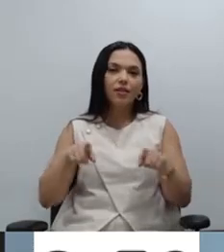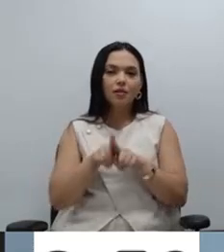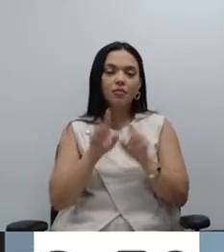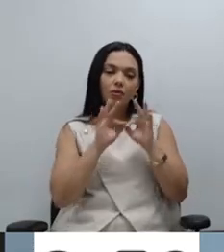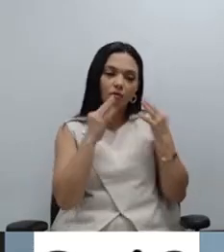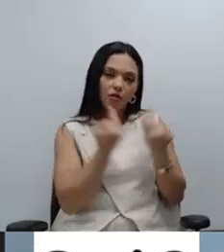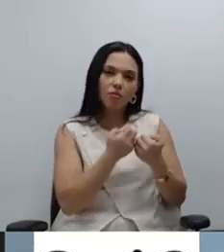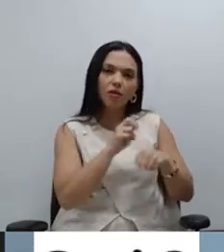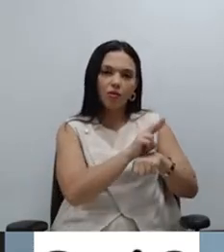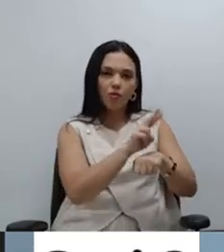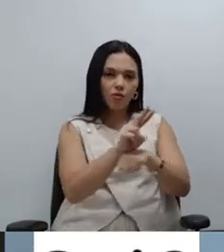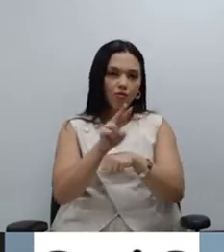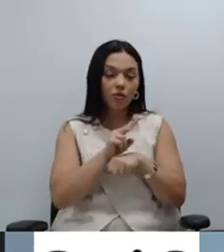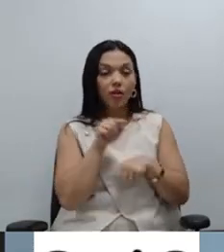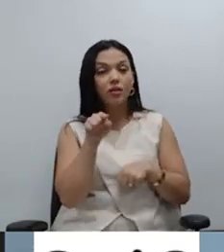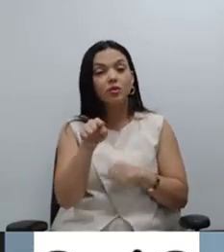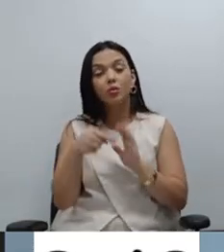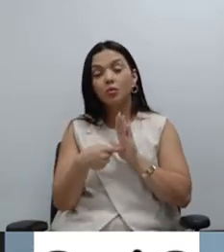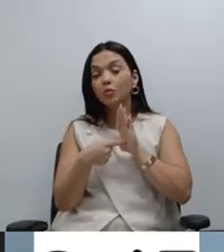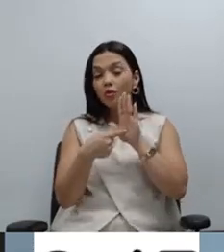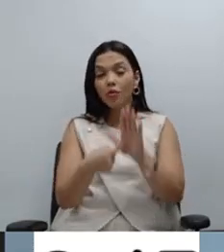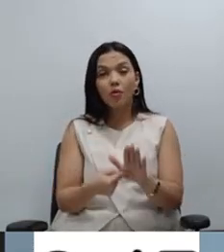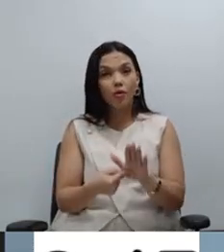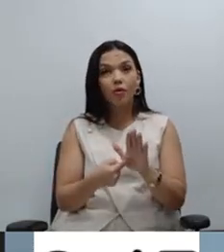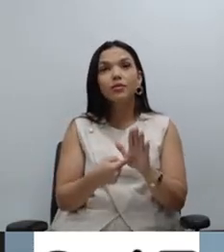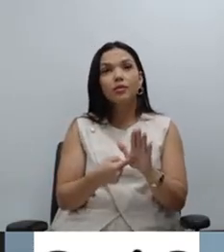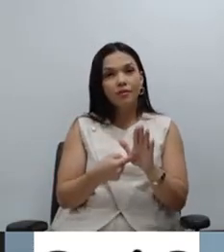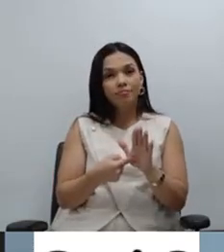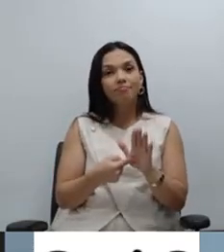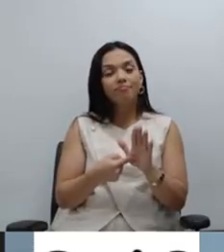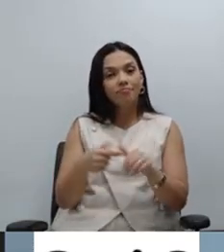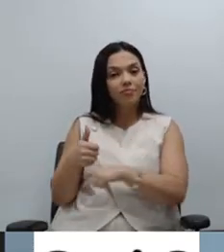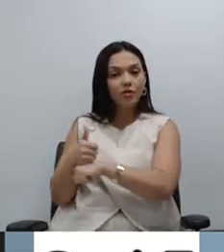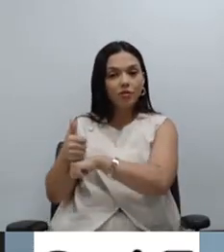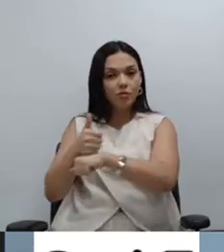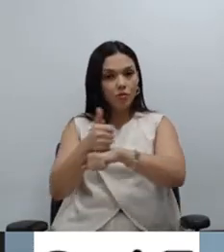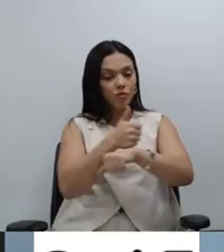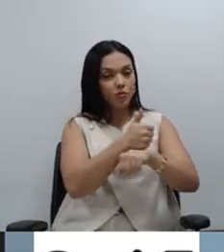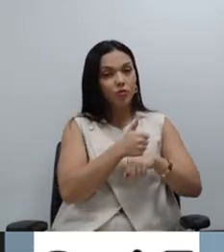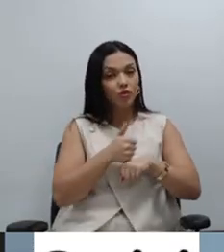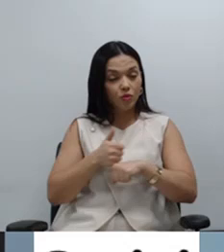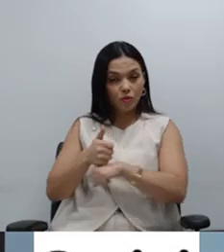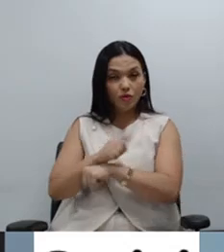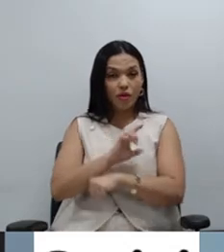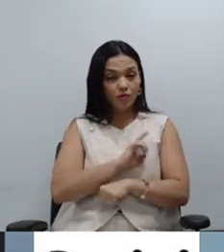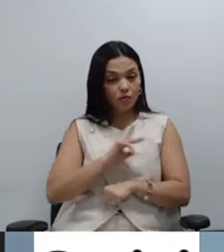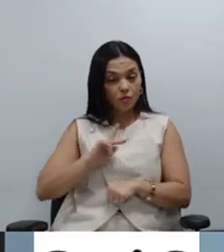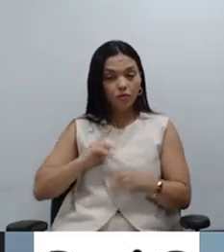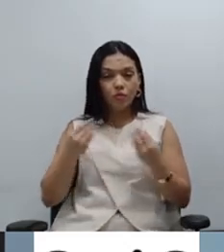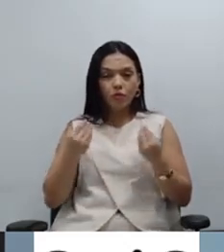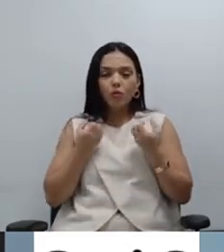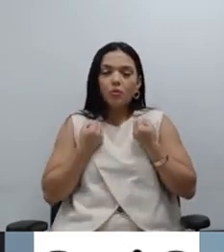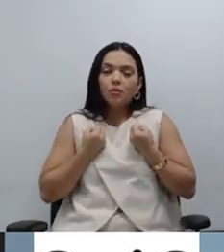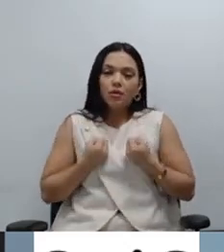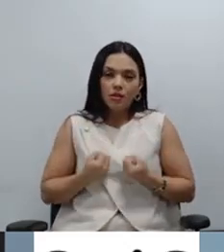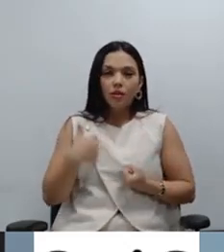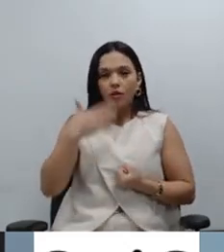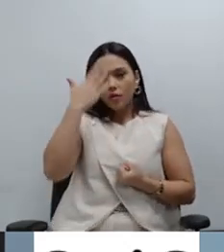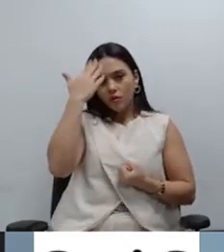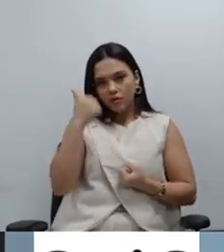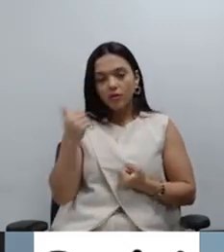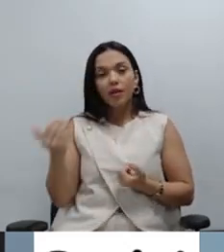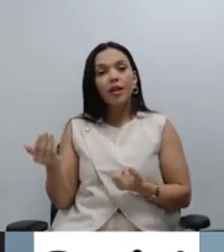né? Isso demonstra que, de certa forma, deve estar sobrecarregado. E eu sei que está vindo um reforço legal,